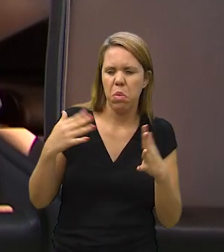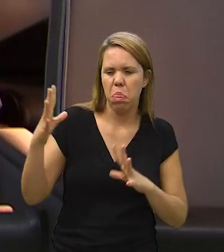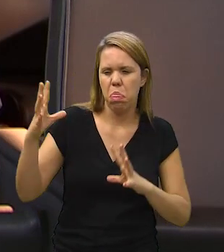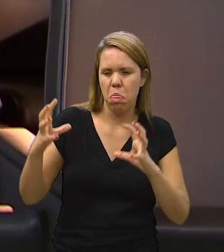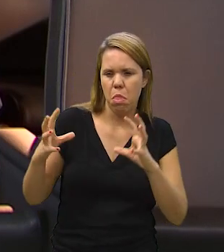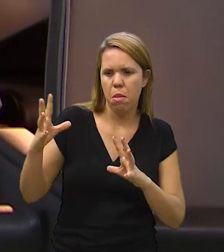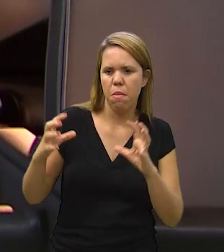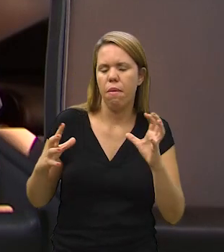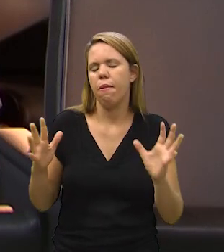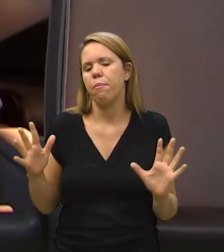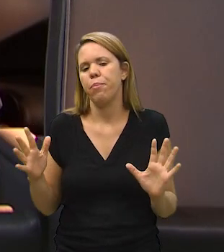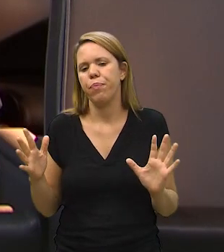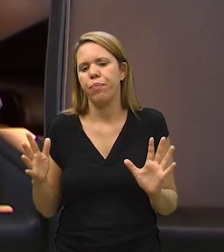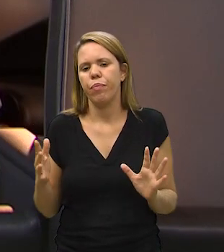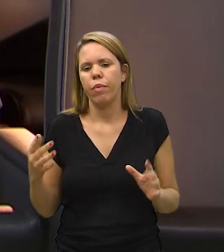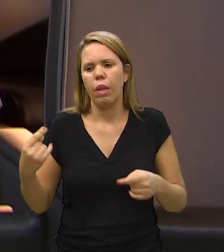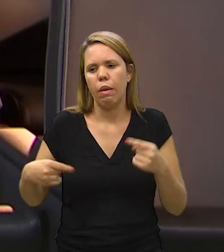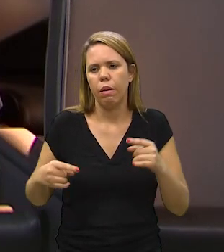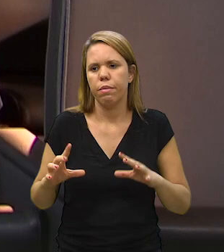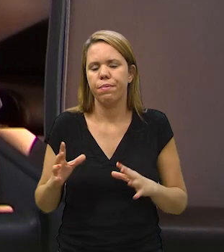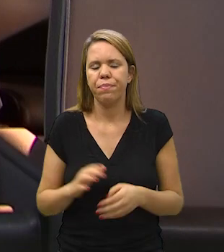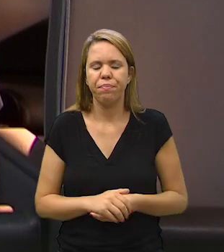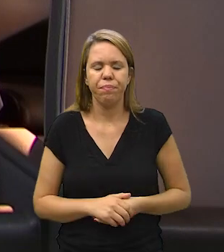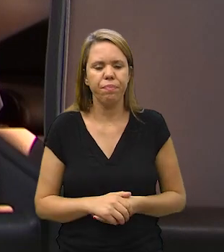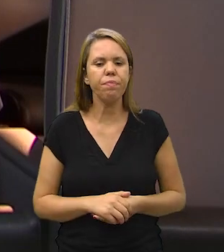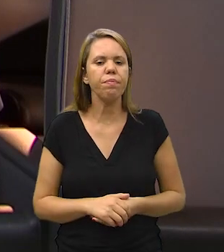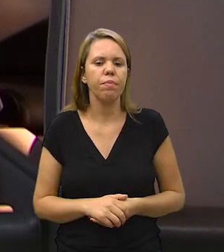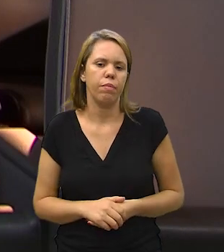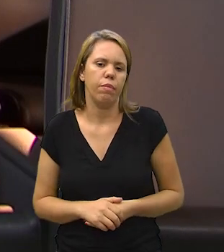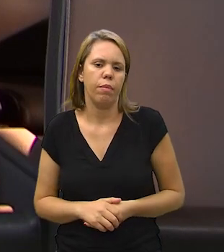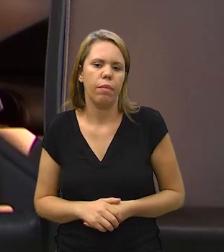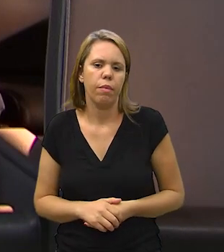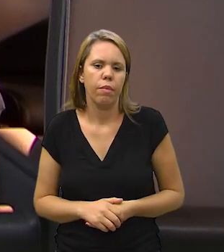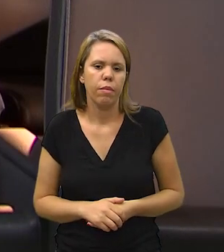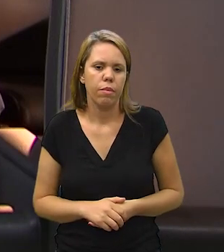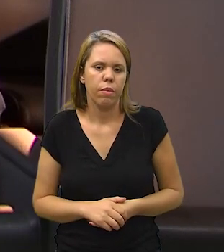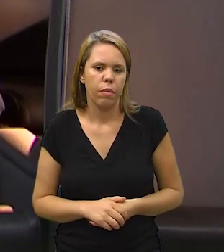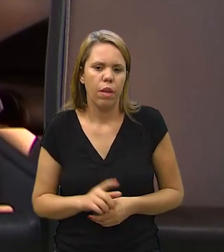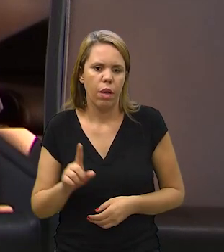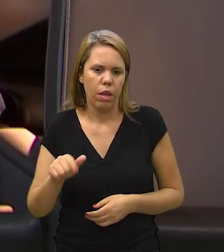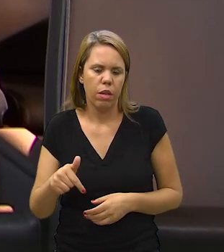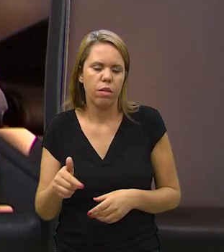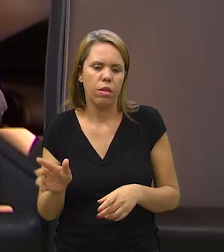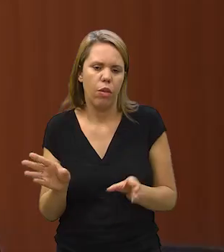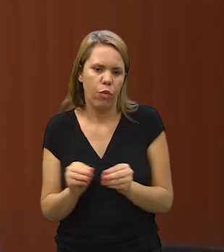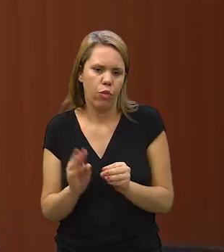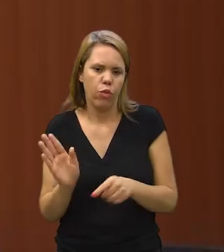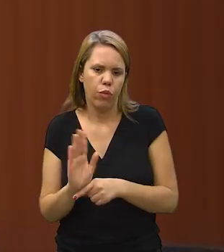e começa uma discussão depois entre eles. E é meio que esse o plot do filme,